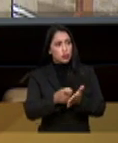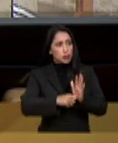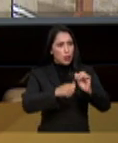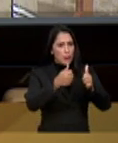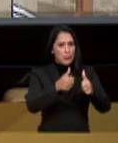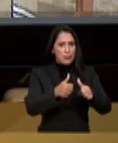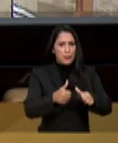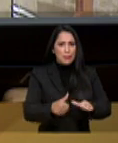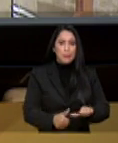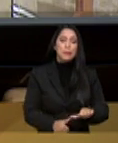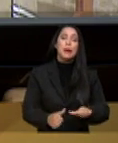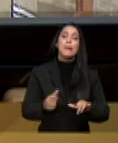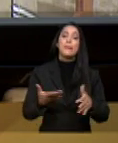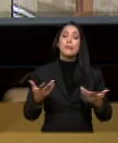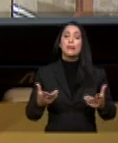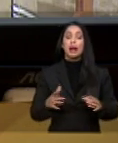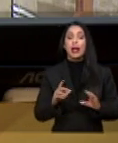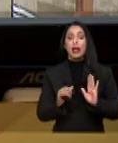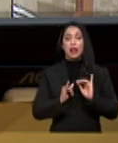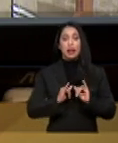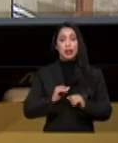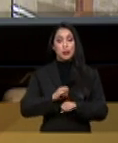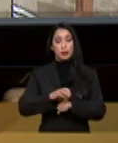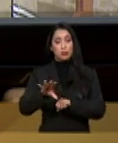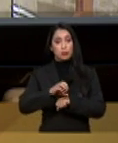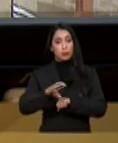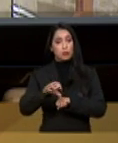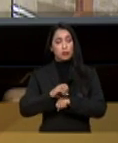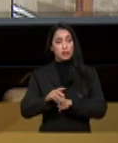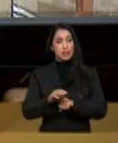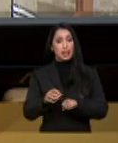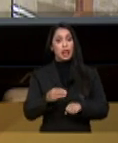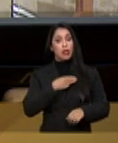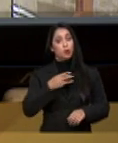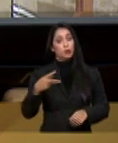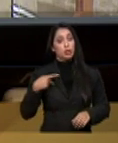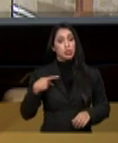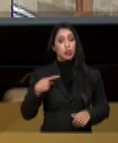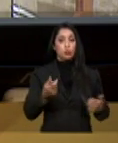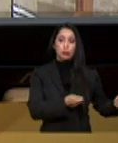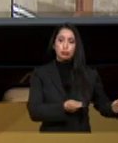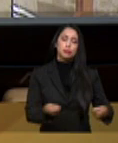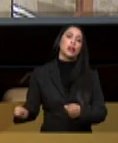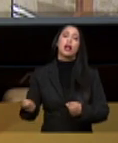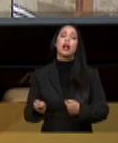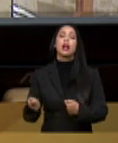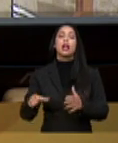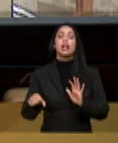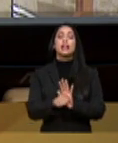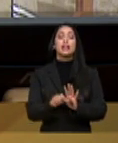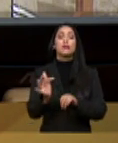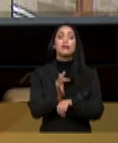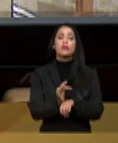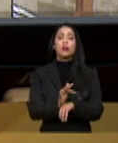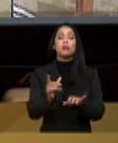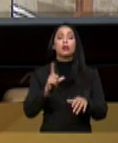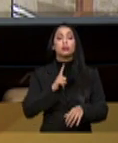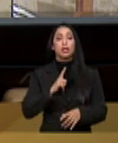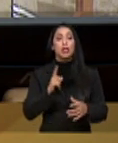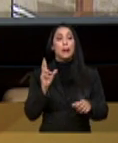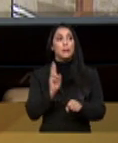para comunicar a ocorrência de crimes formais ao Ministério Público atenta contra a proteção eficiente,